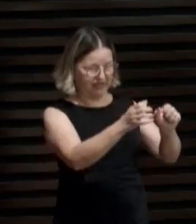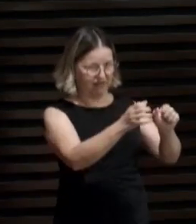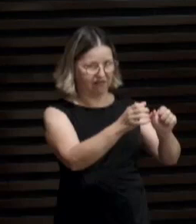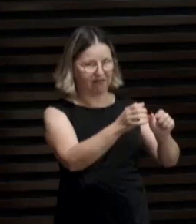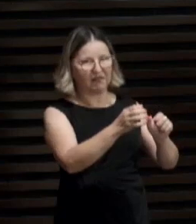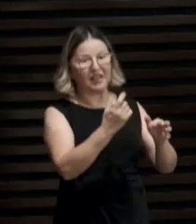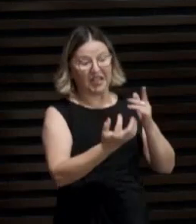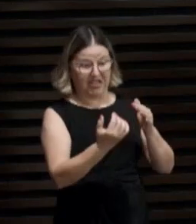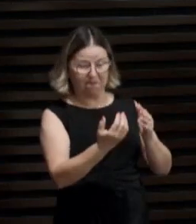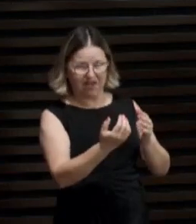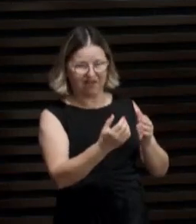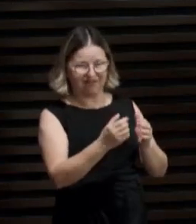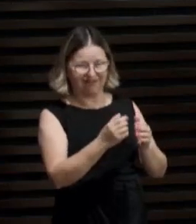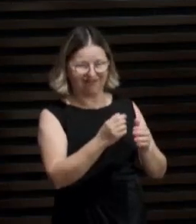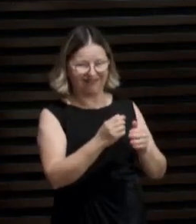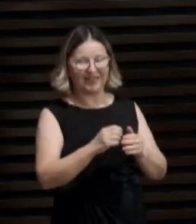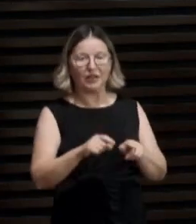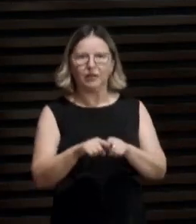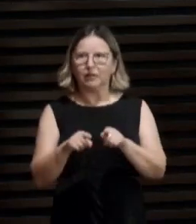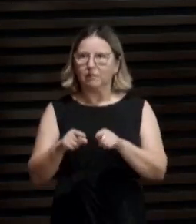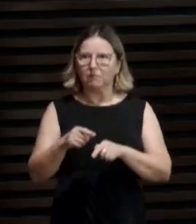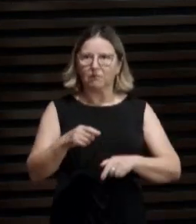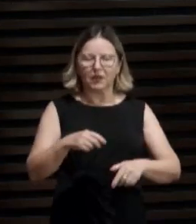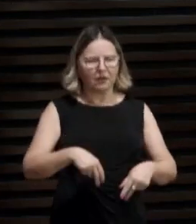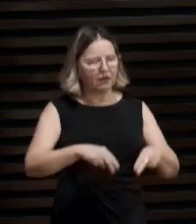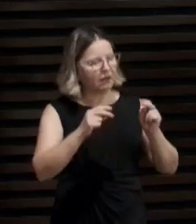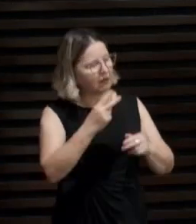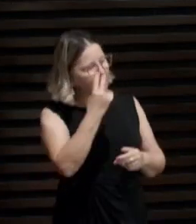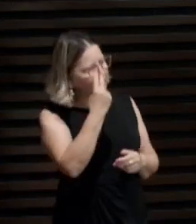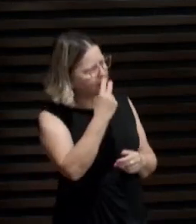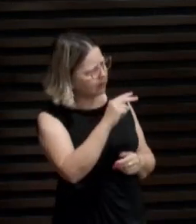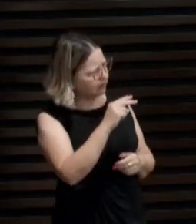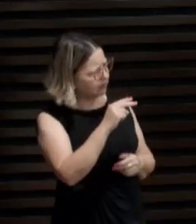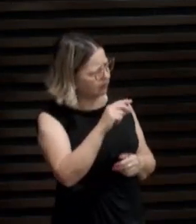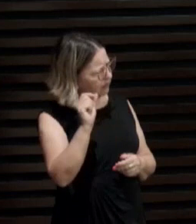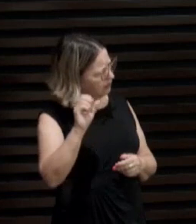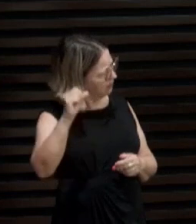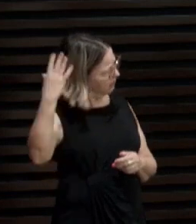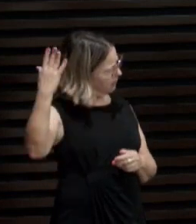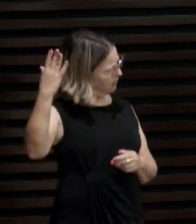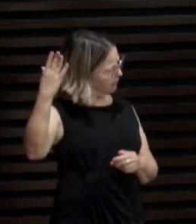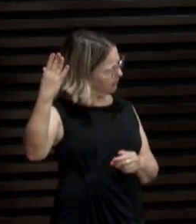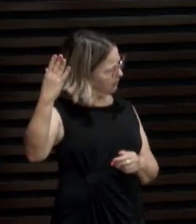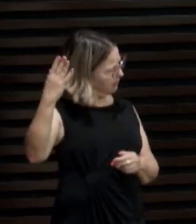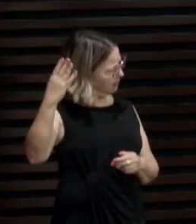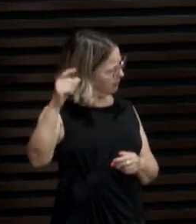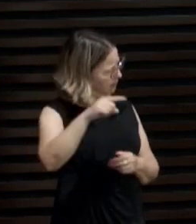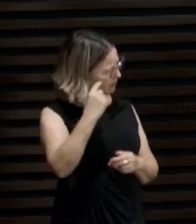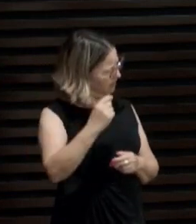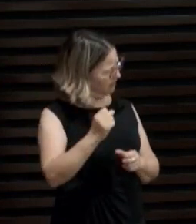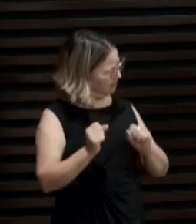E de repente, Nabucodonosor olha para dentro da fornalha e fala: o que está acontecendo? Nós lançamos 3